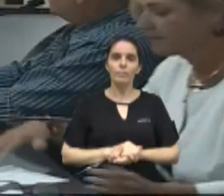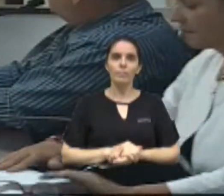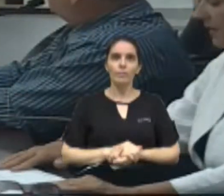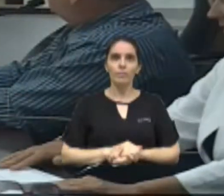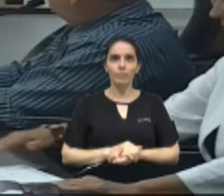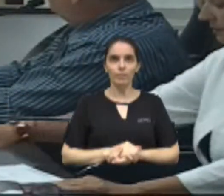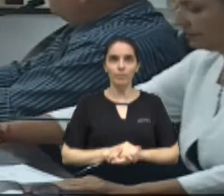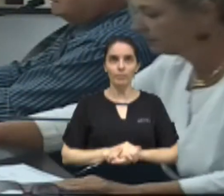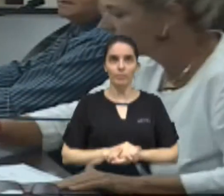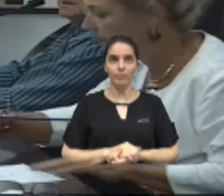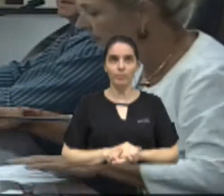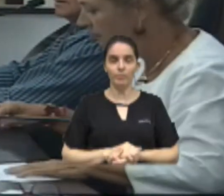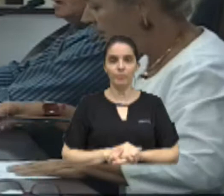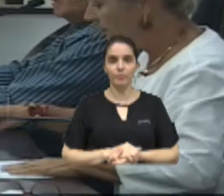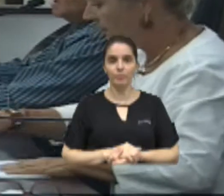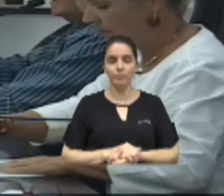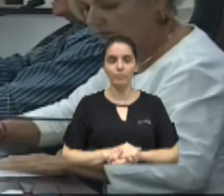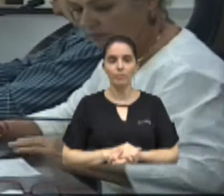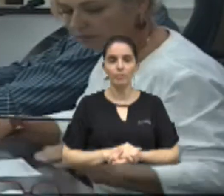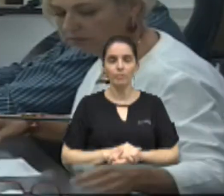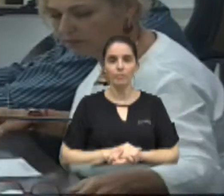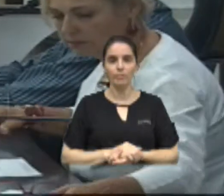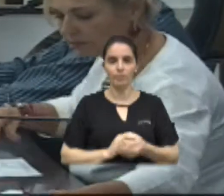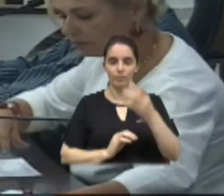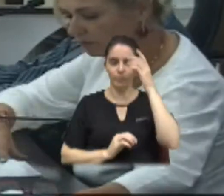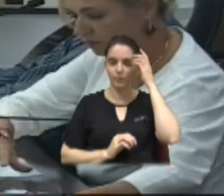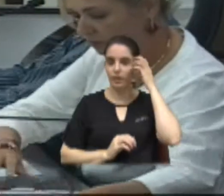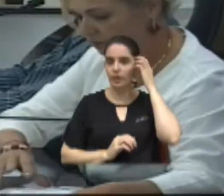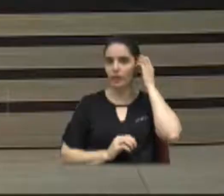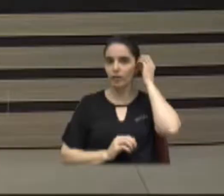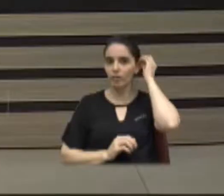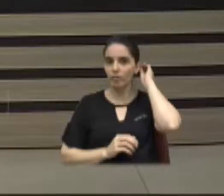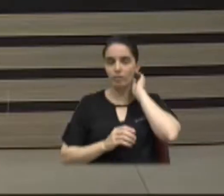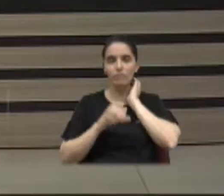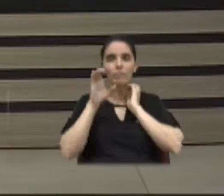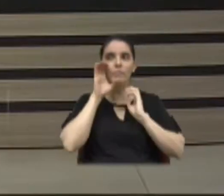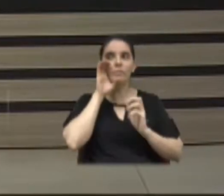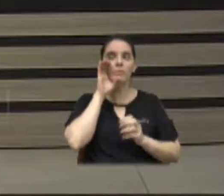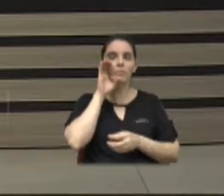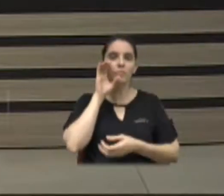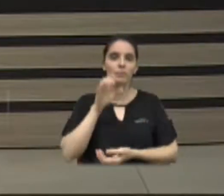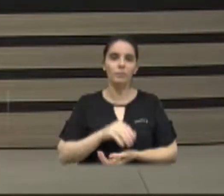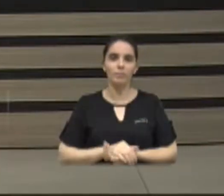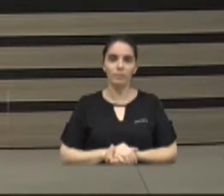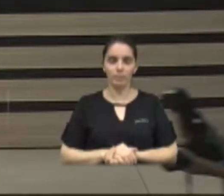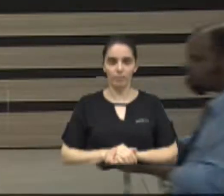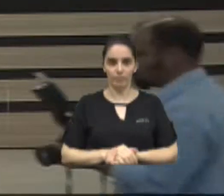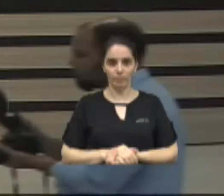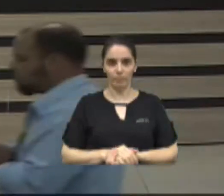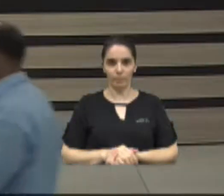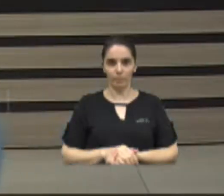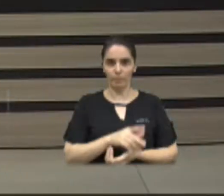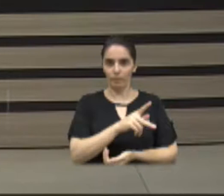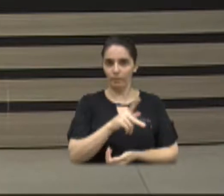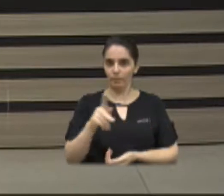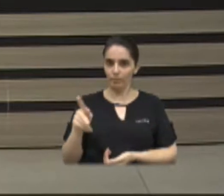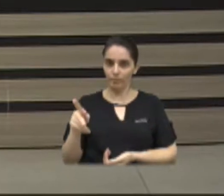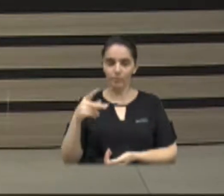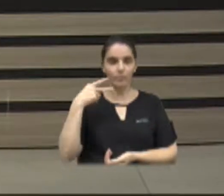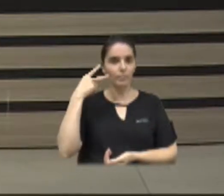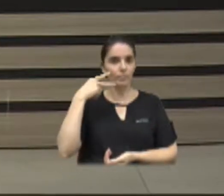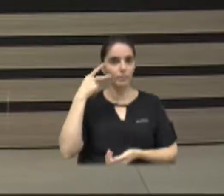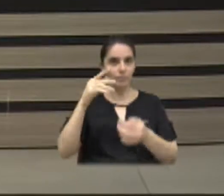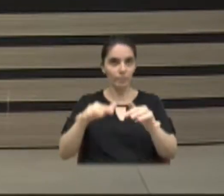em discussão. Eu quero discutir. A palavra, vereadora Constância Félix. Senhor presidente, nobres pares,